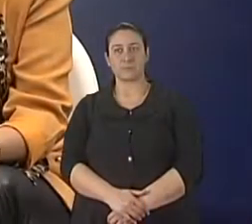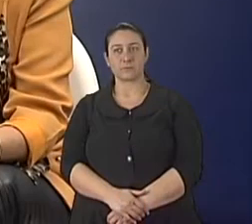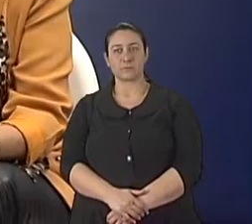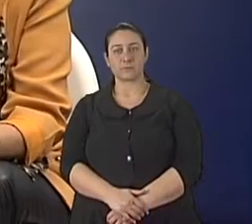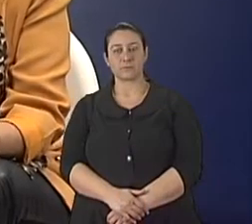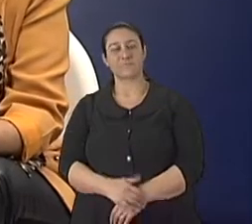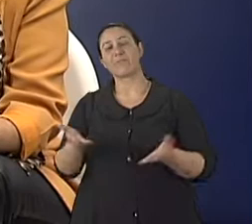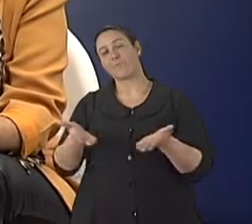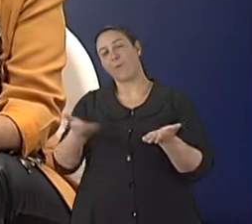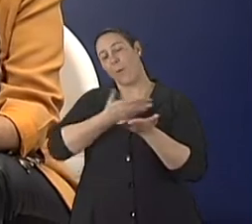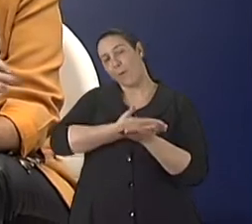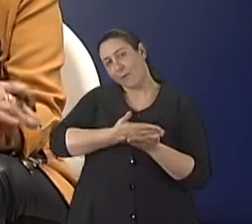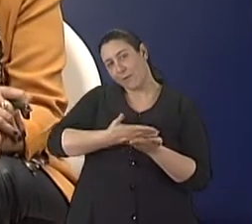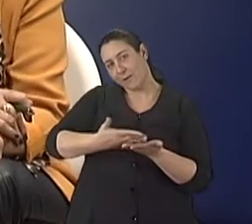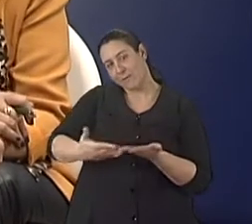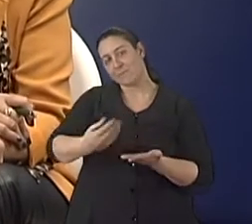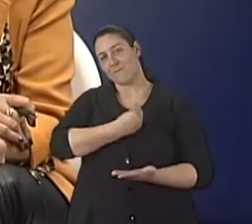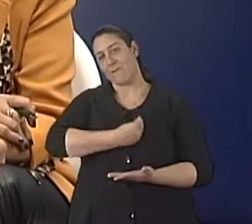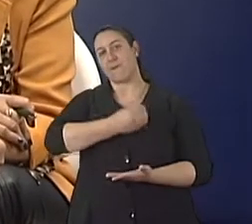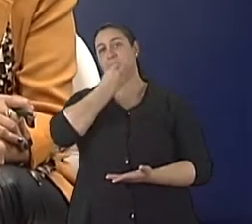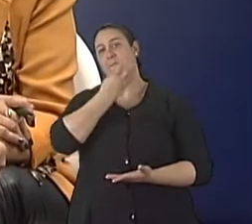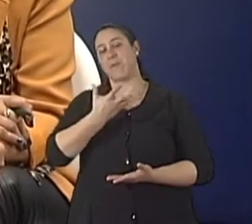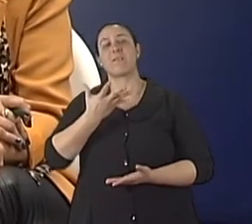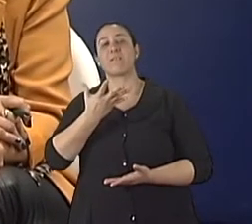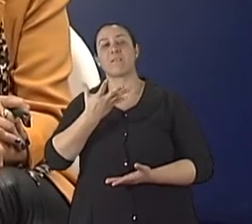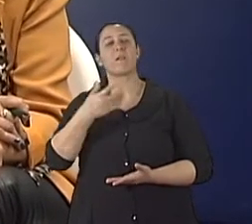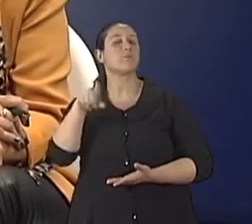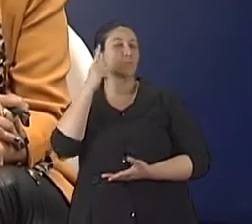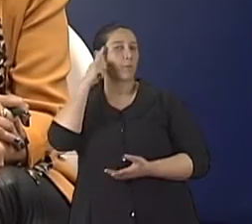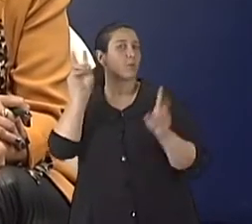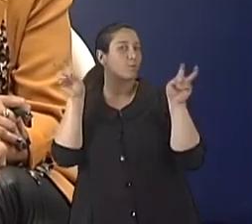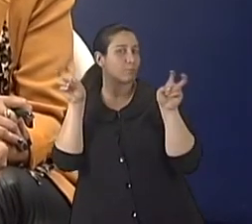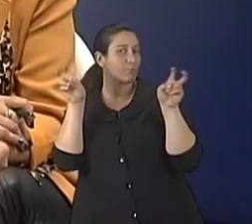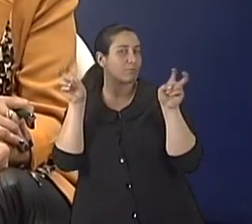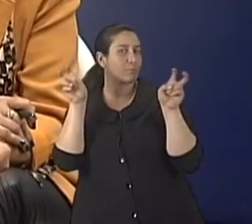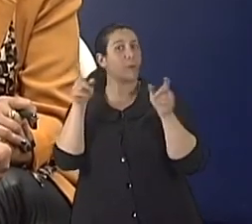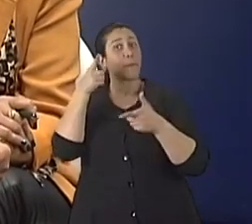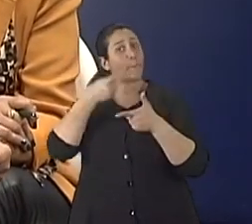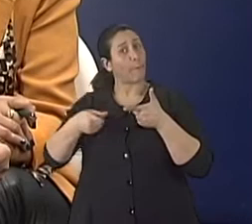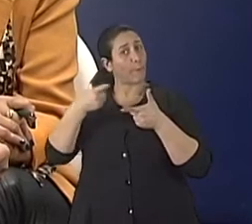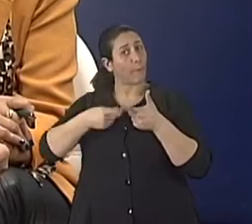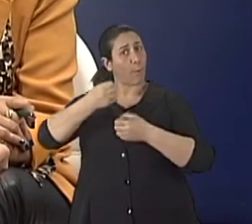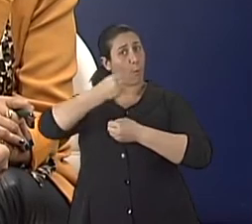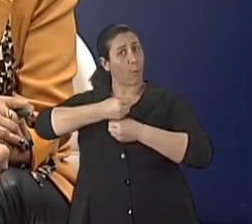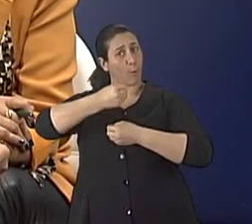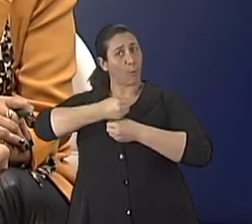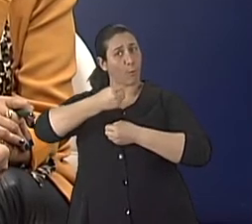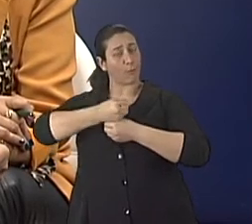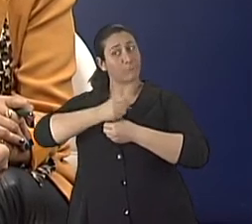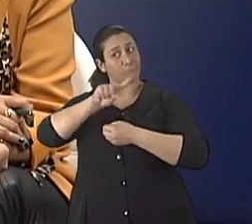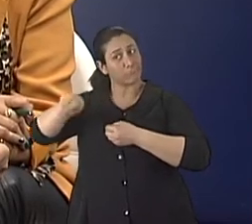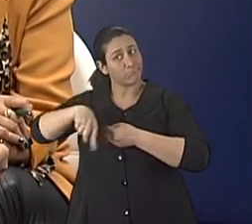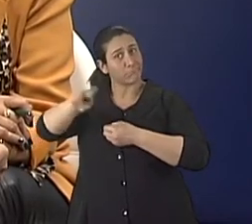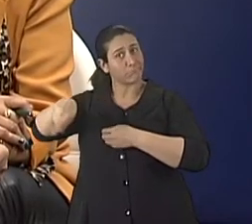estamos iniciando o nosso viva bem de hoje sabe qual é o nosso assunto problemas de coluna no idoso